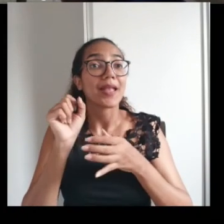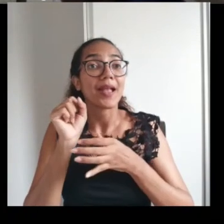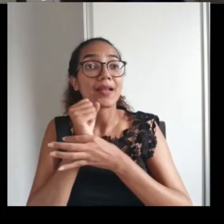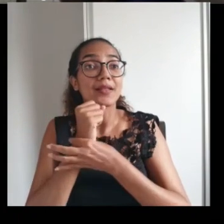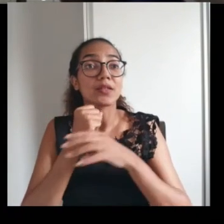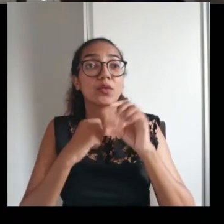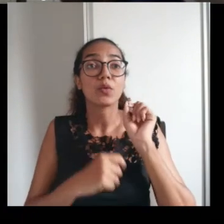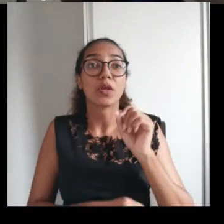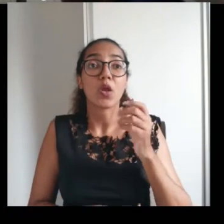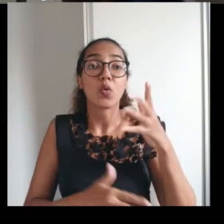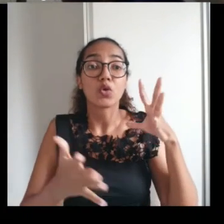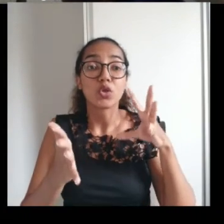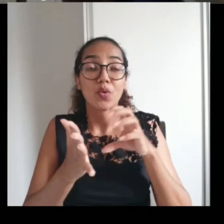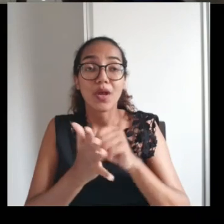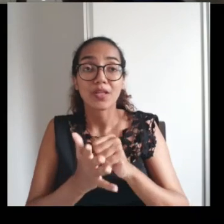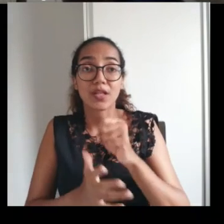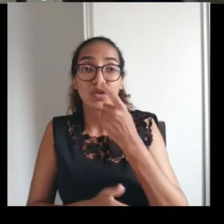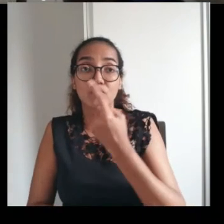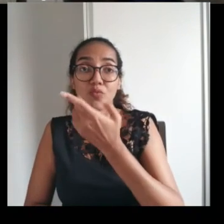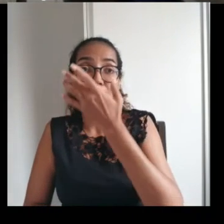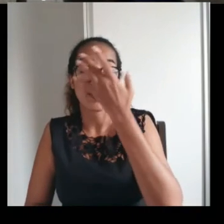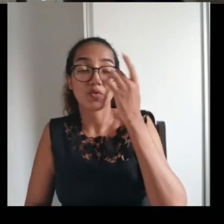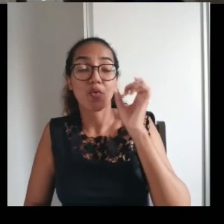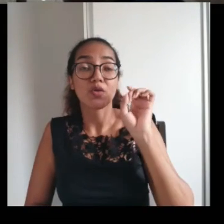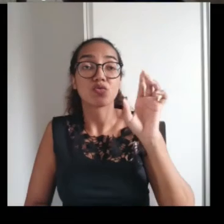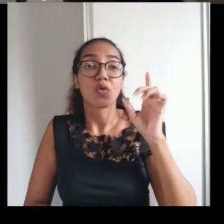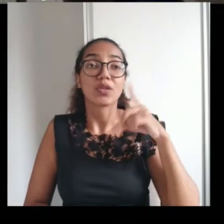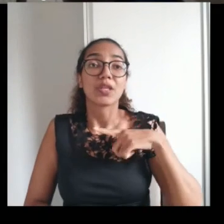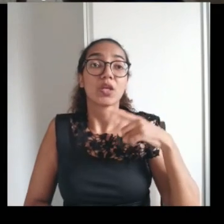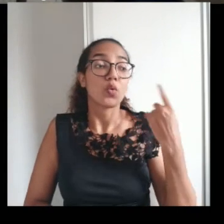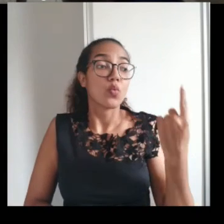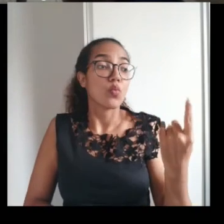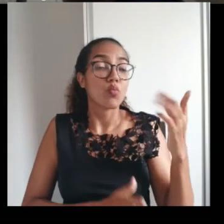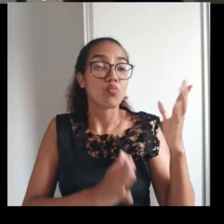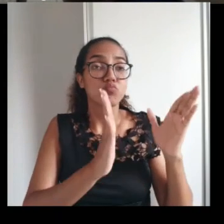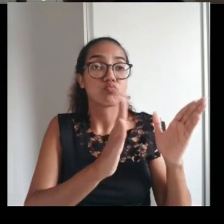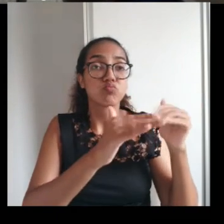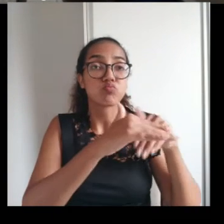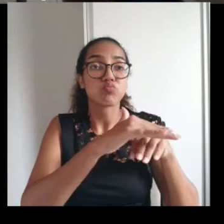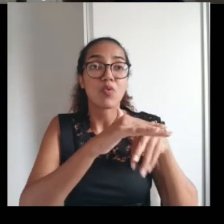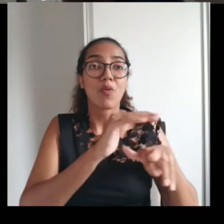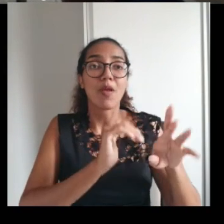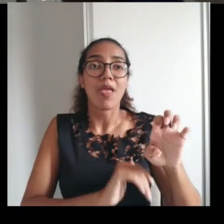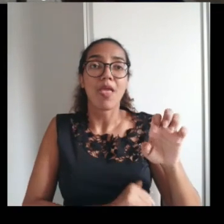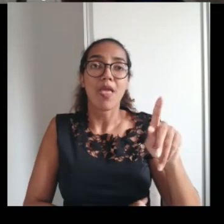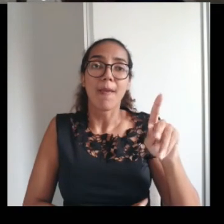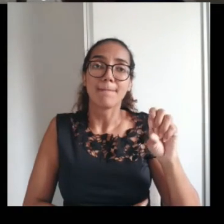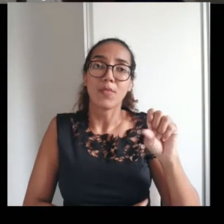no sistema, eu não tenho dois. Porque se eu tiver dois, uma parte das contas vão ficar nesse, outra parte vão ficar nesse.